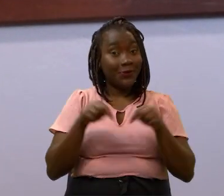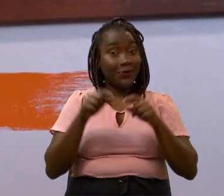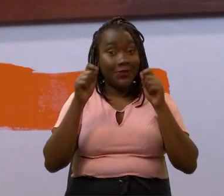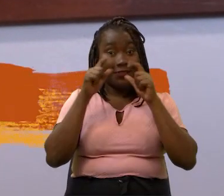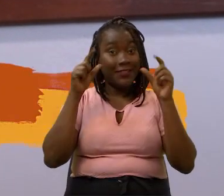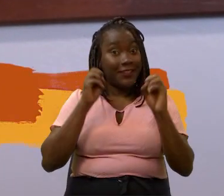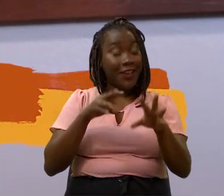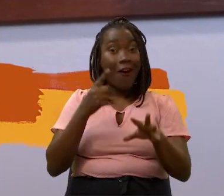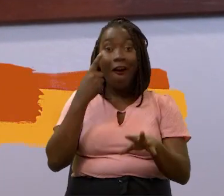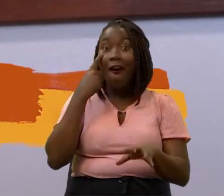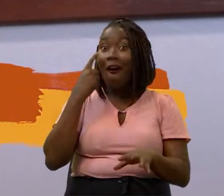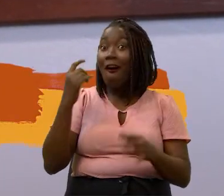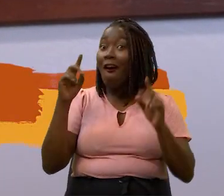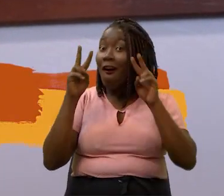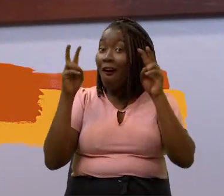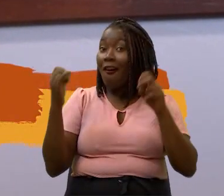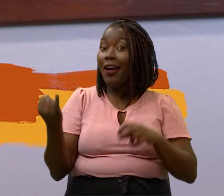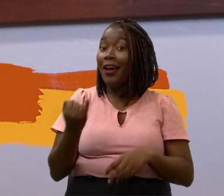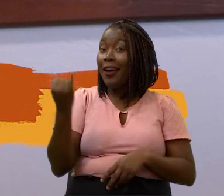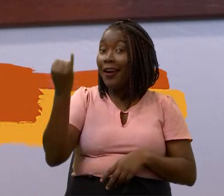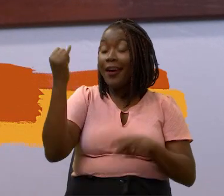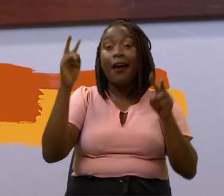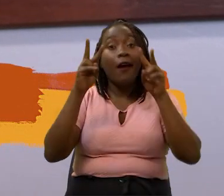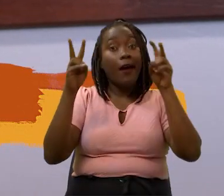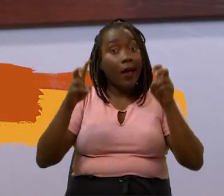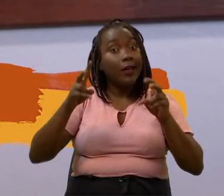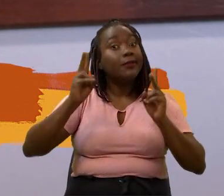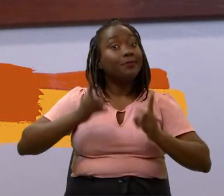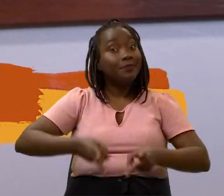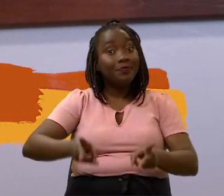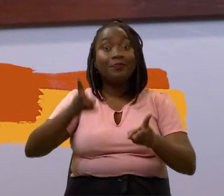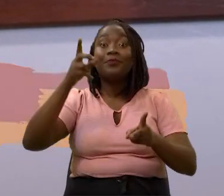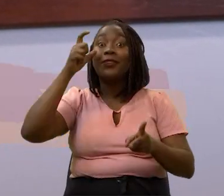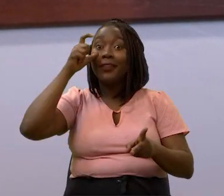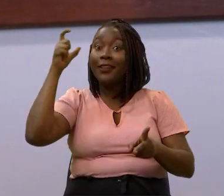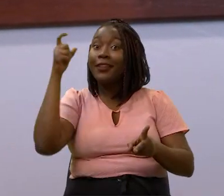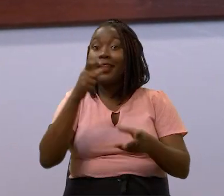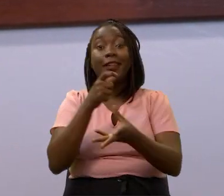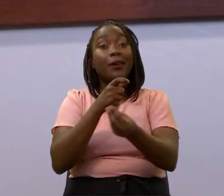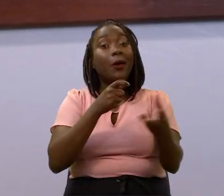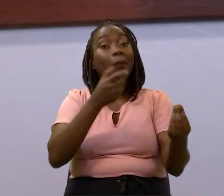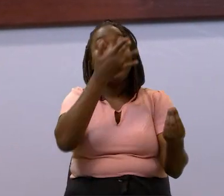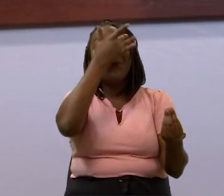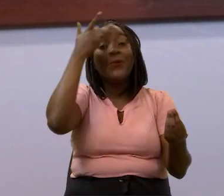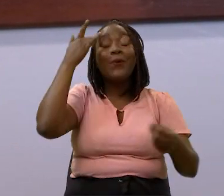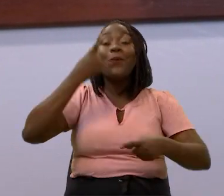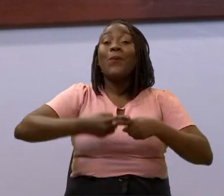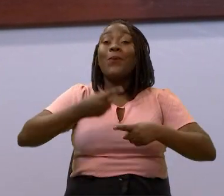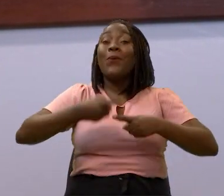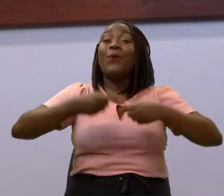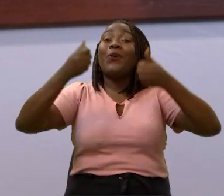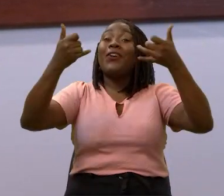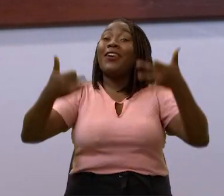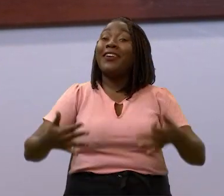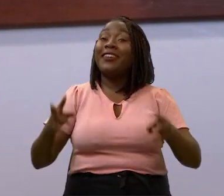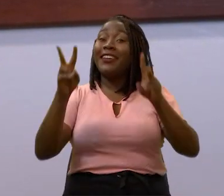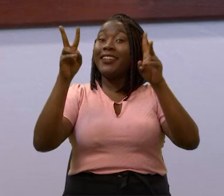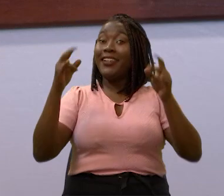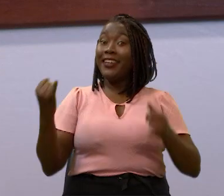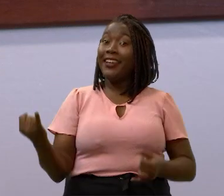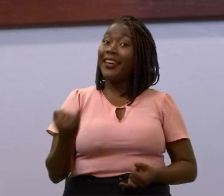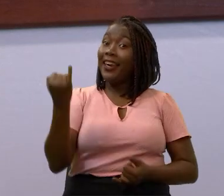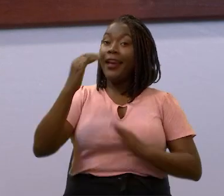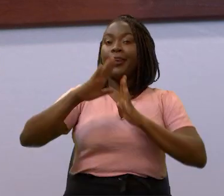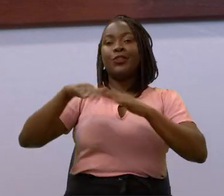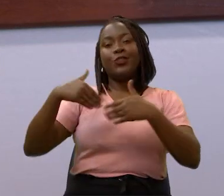o quadro de Olho na Educação, pessoal, e olha só que assunto importante, assunto realmente que interessa a muita gente, porque nós vamos falar sobre